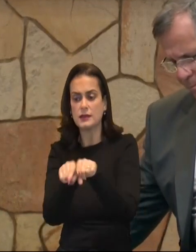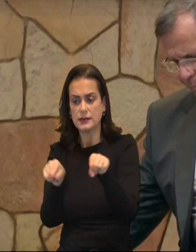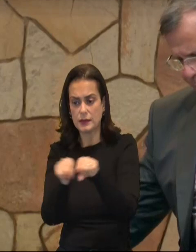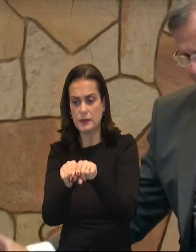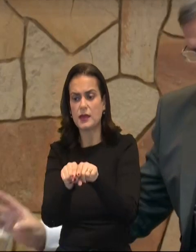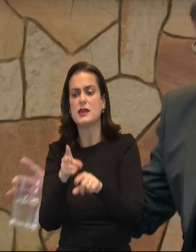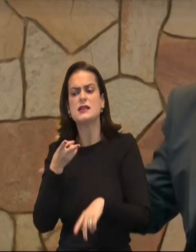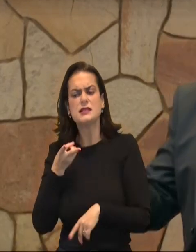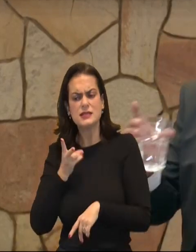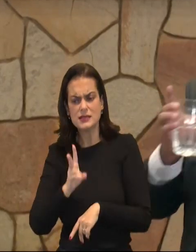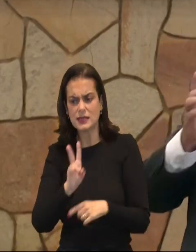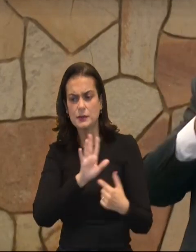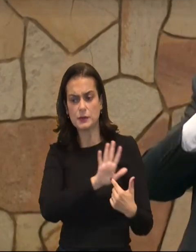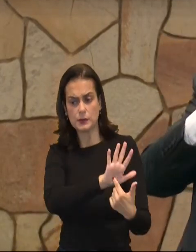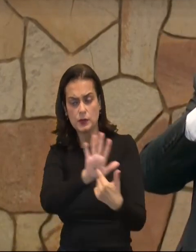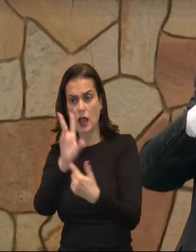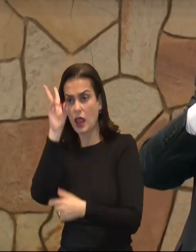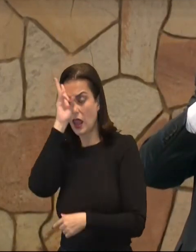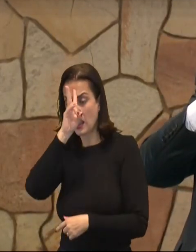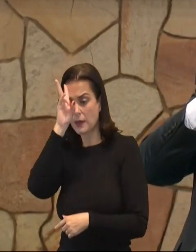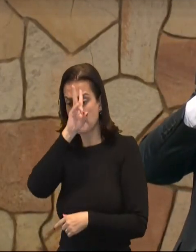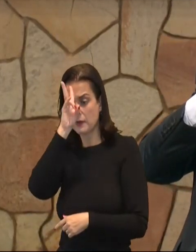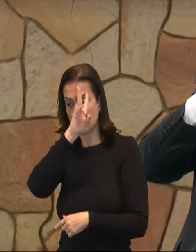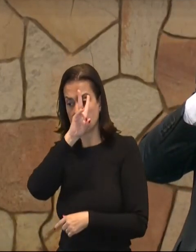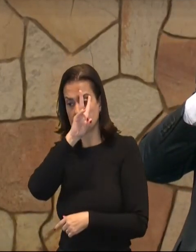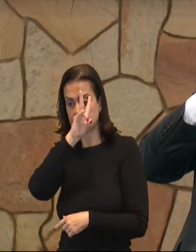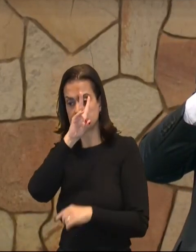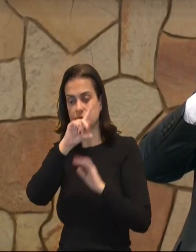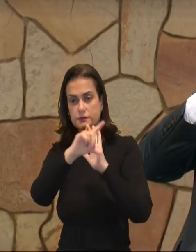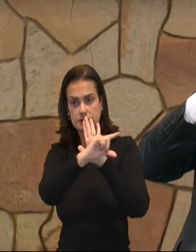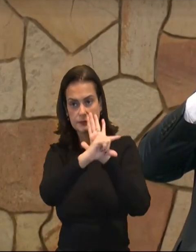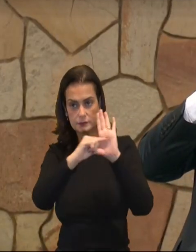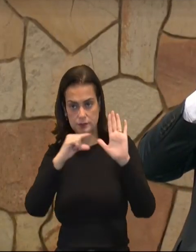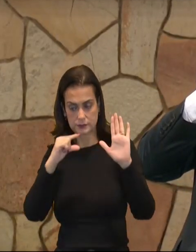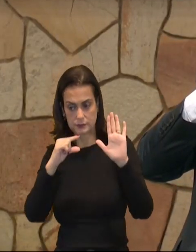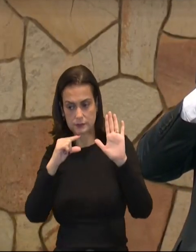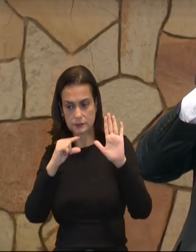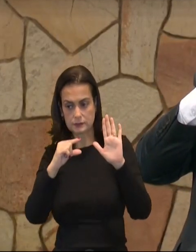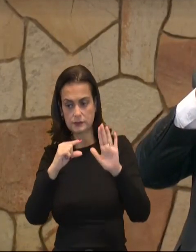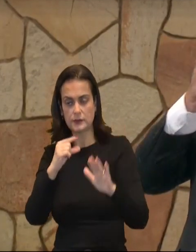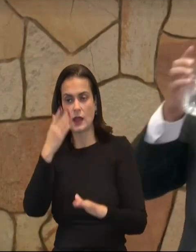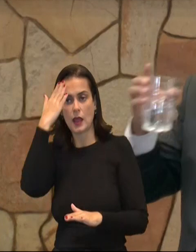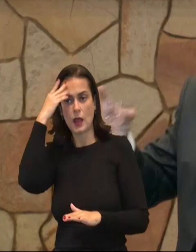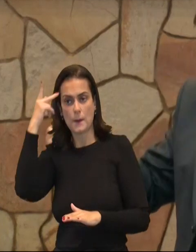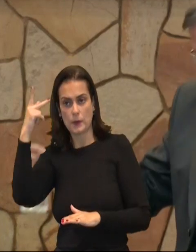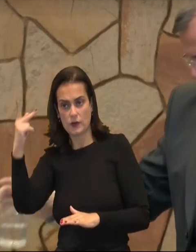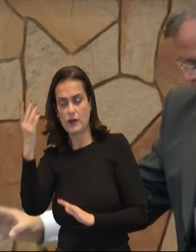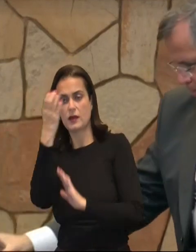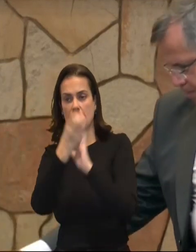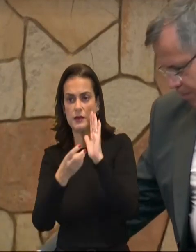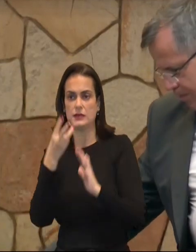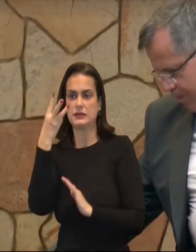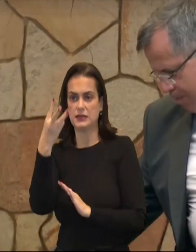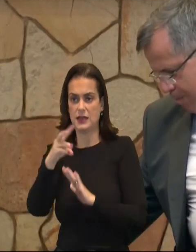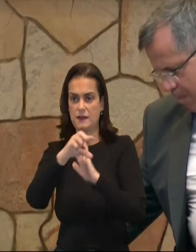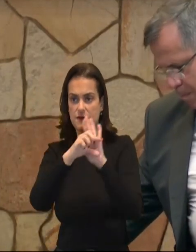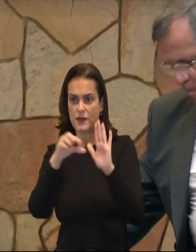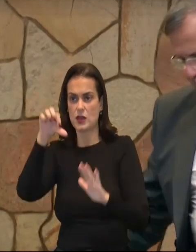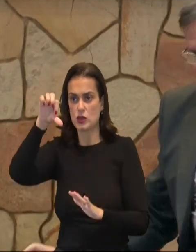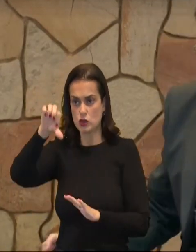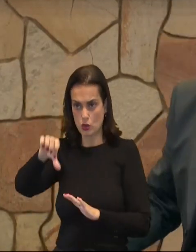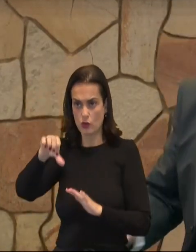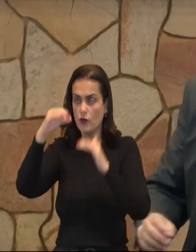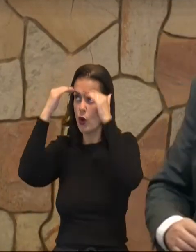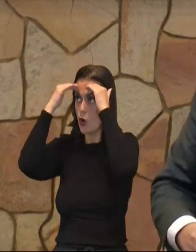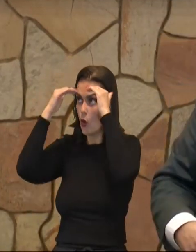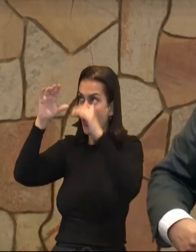sempre colocado aqui para nos lembrar o versículo que se encontra em Provérbios, capítulo 3, verso 9 e 10. Honra ao